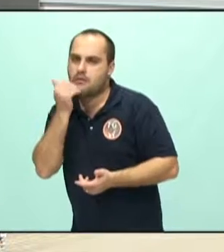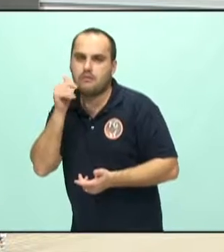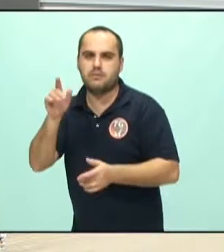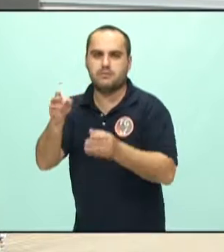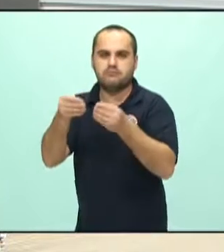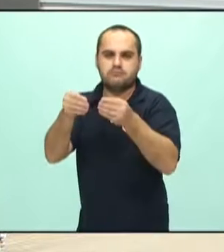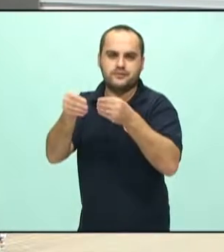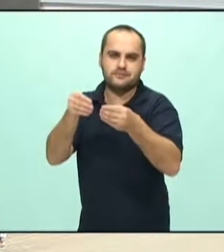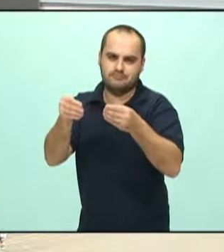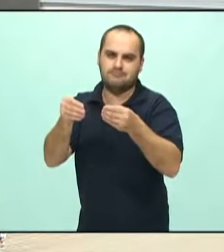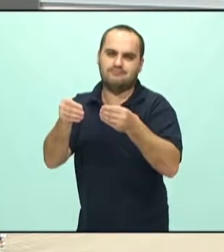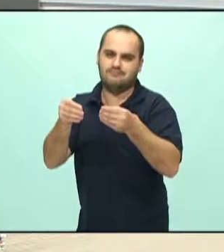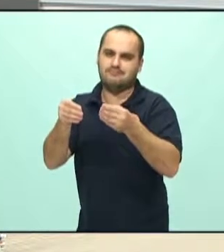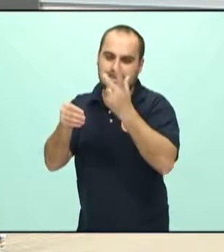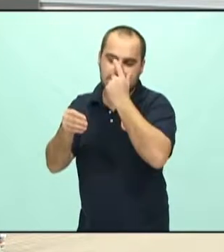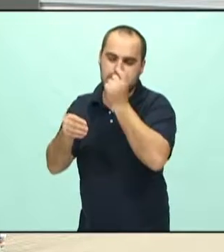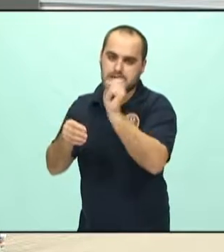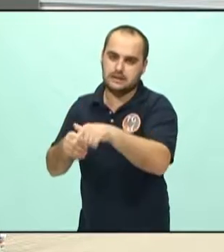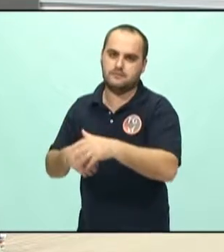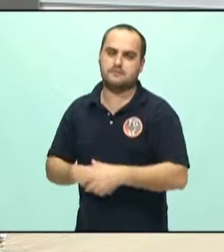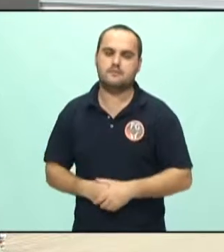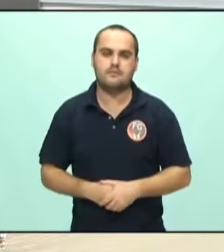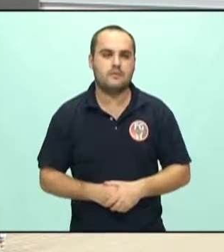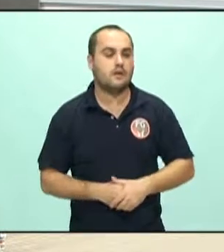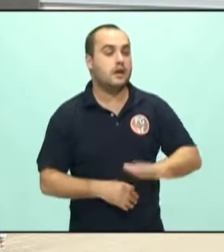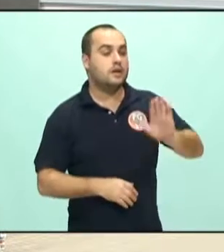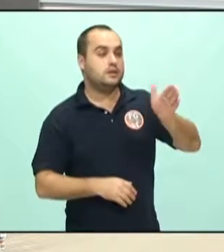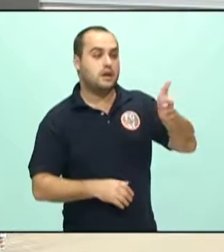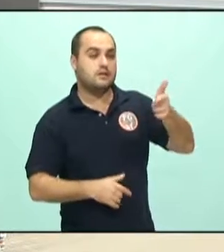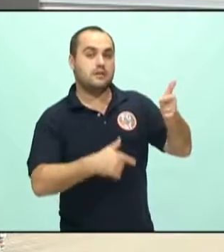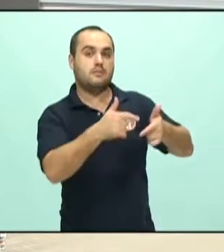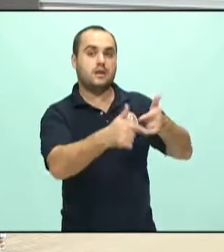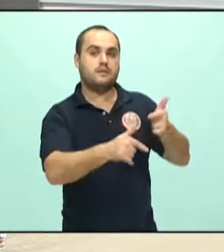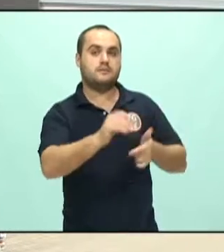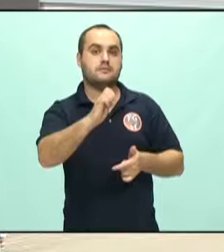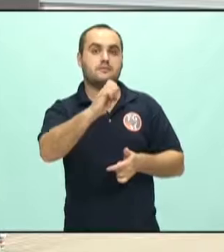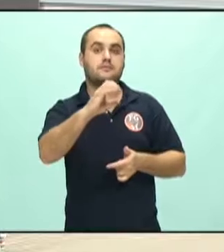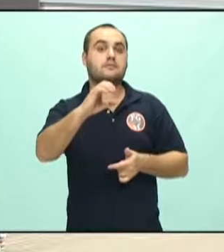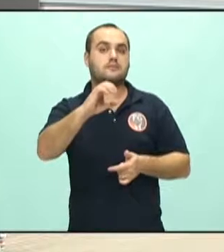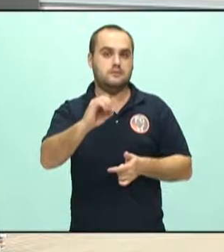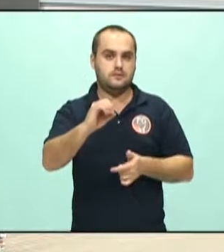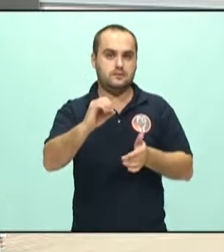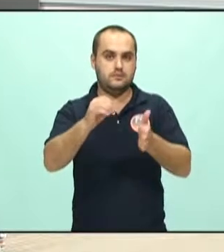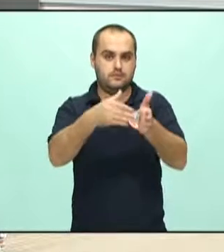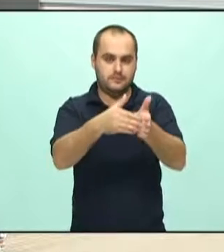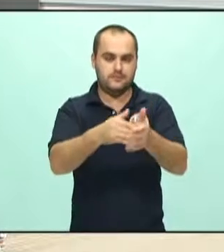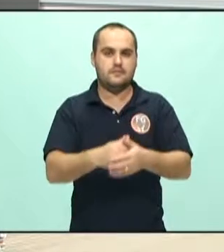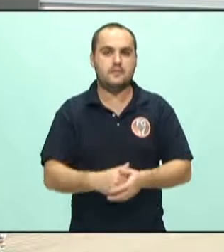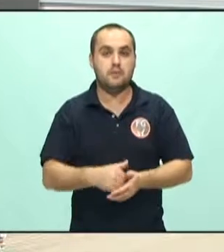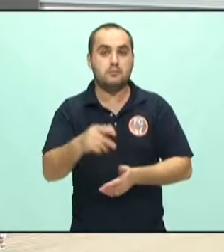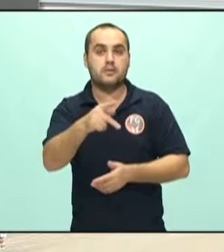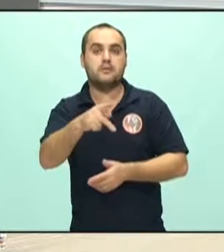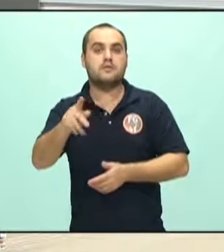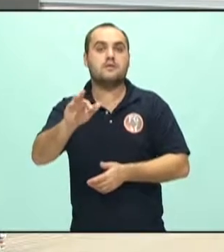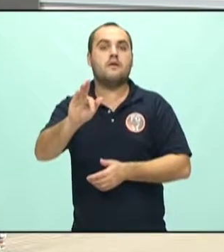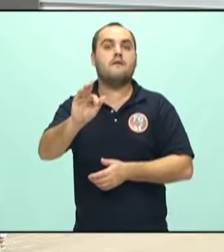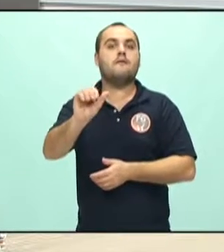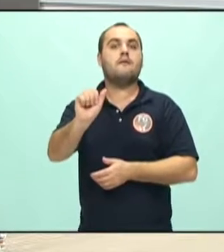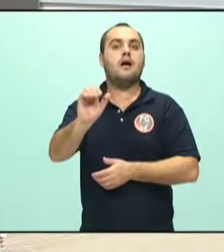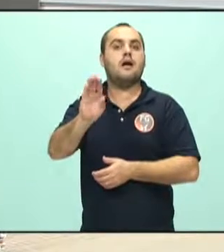um trabalho muito interessante e o trabalho de eco barreiras é um trabalho escolar que é muito legal professor fábio toniazzo que trabalha